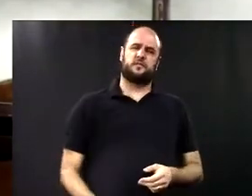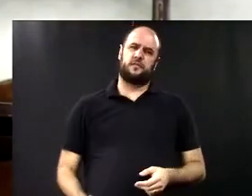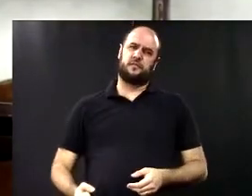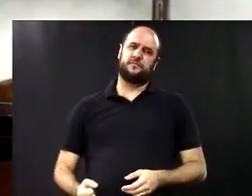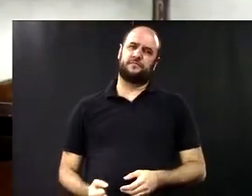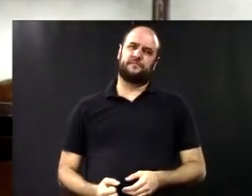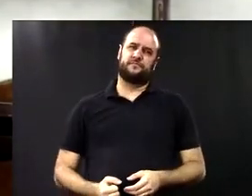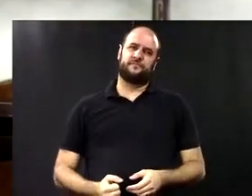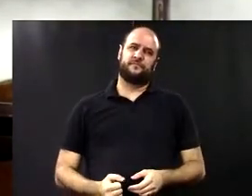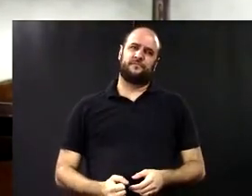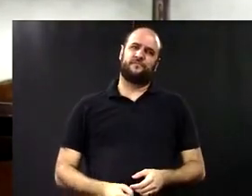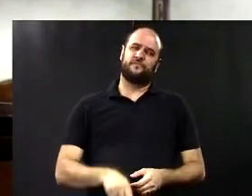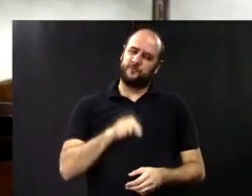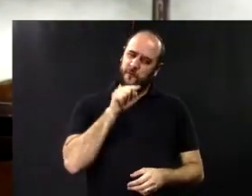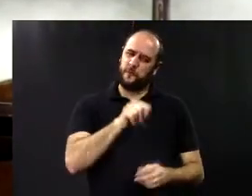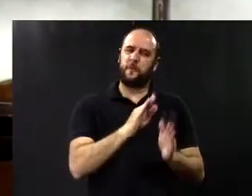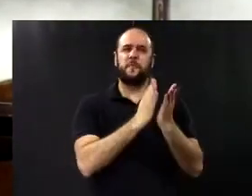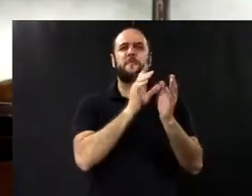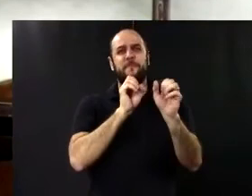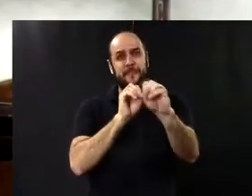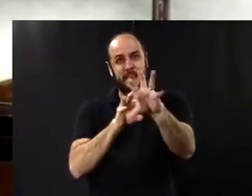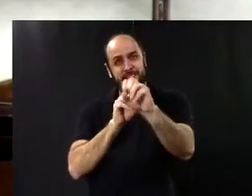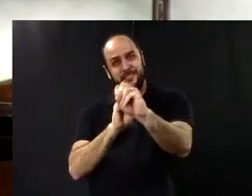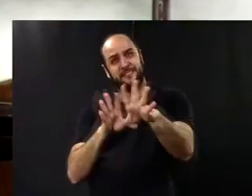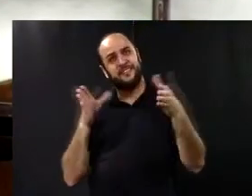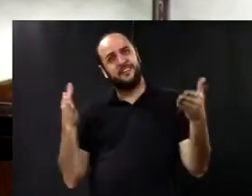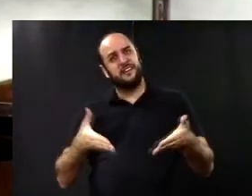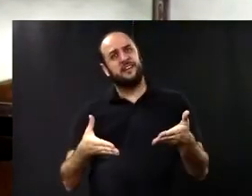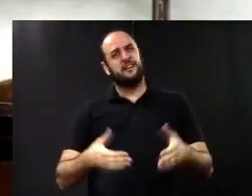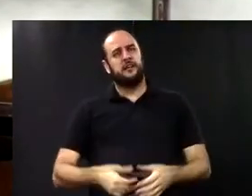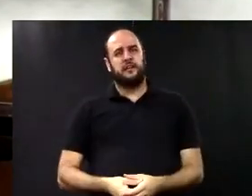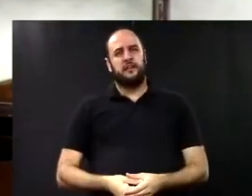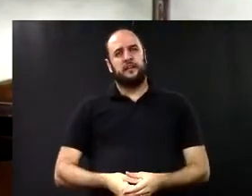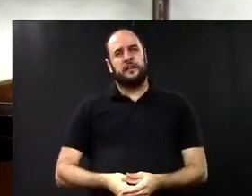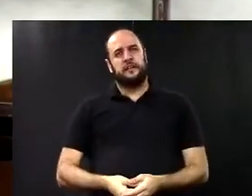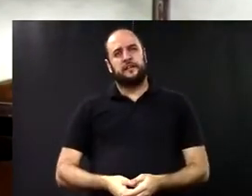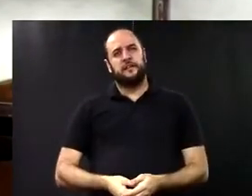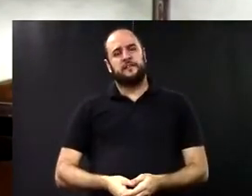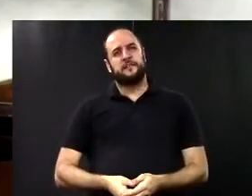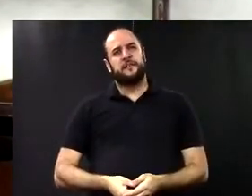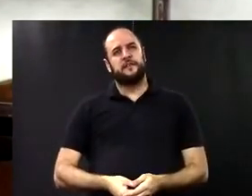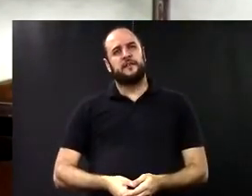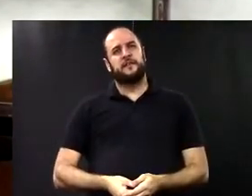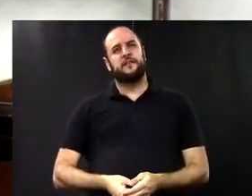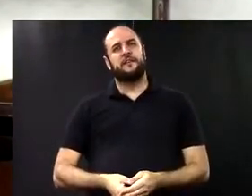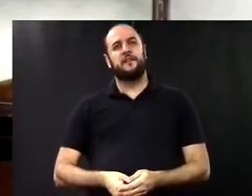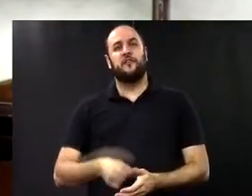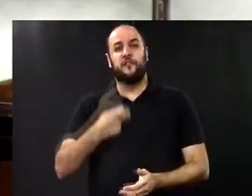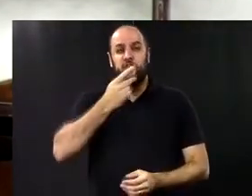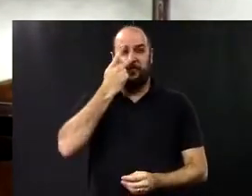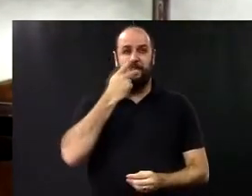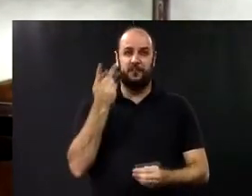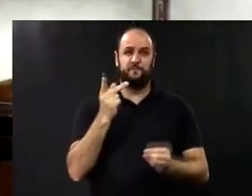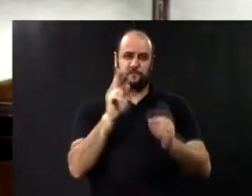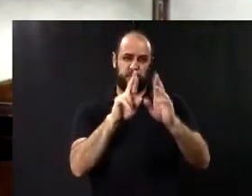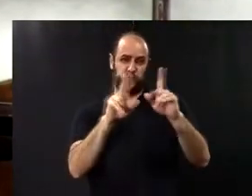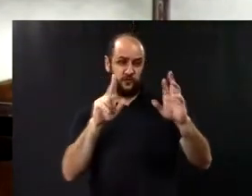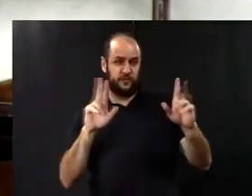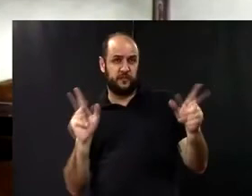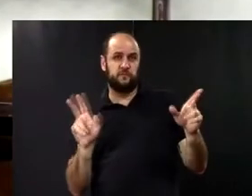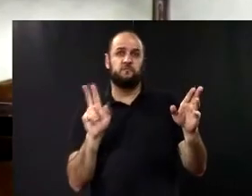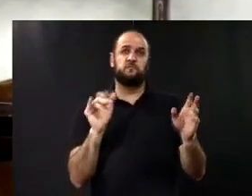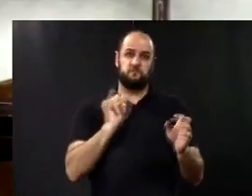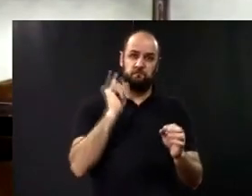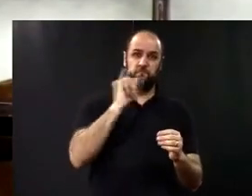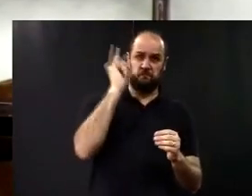É isso que o autor está nos ensinando. E aqui vale fazer uma distinção muito